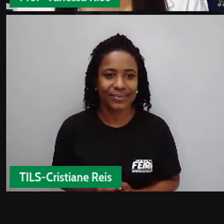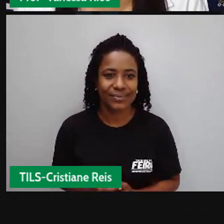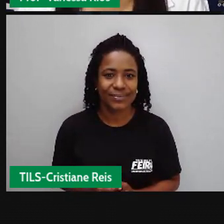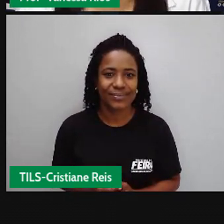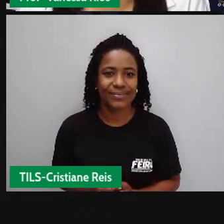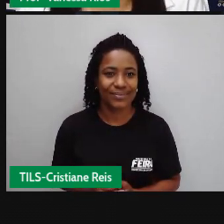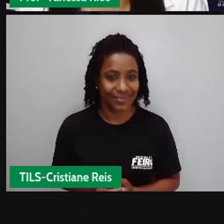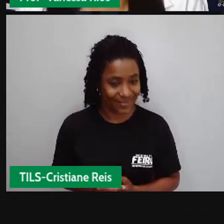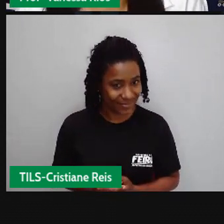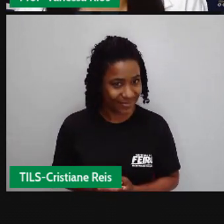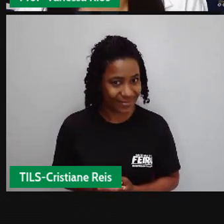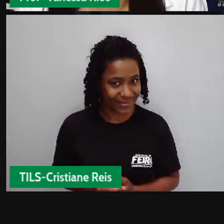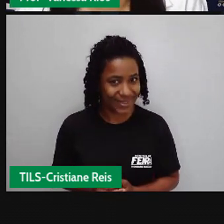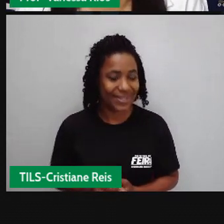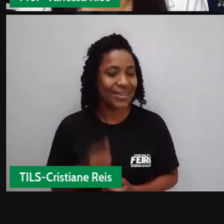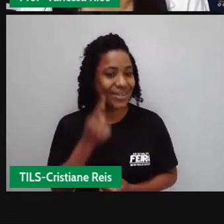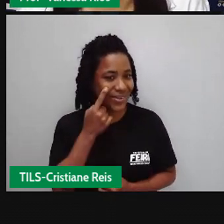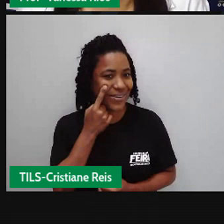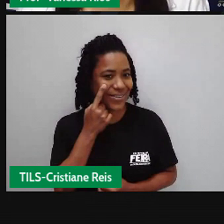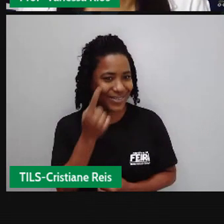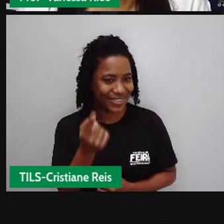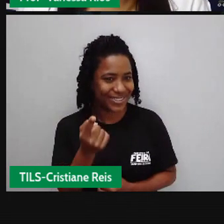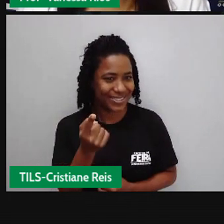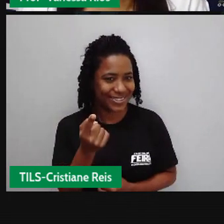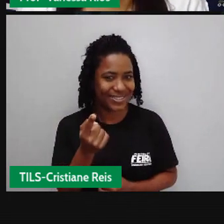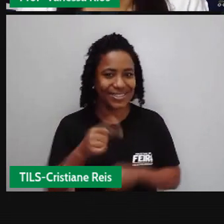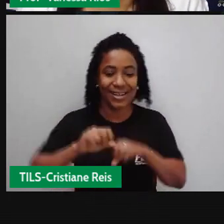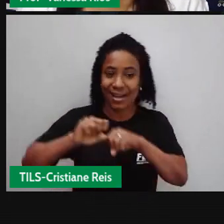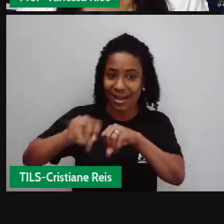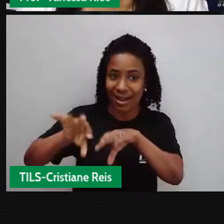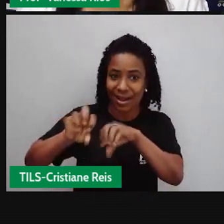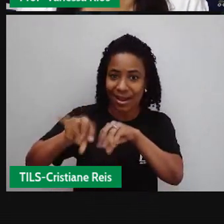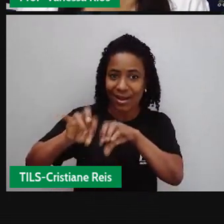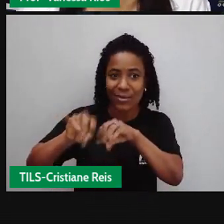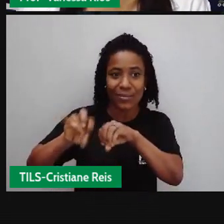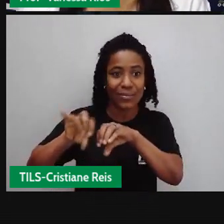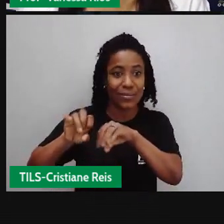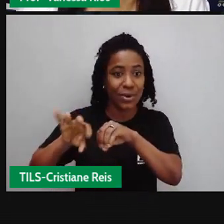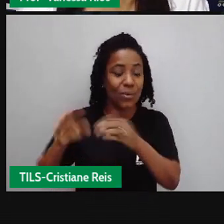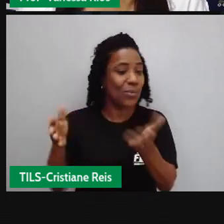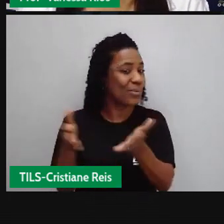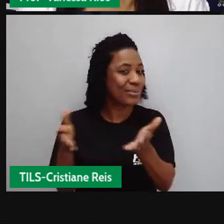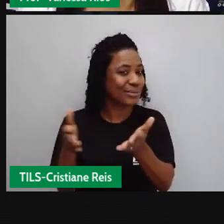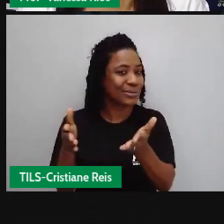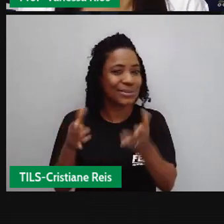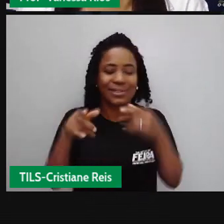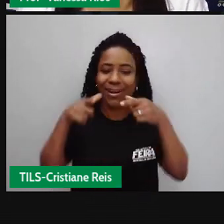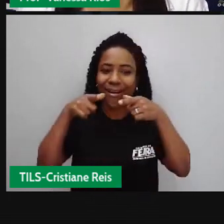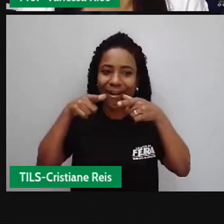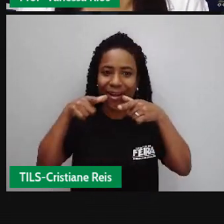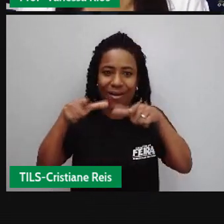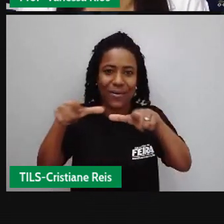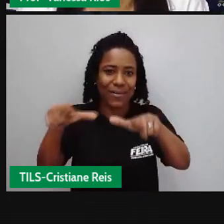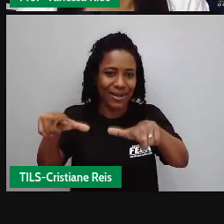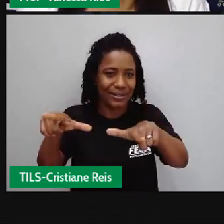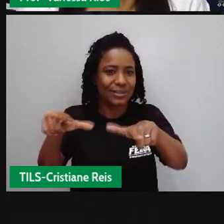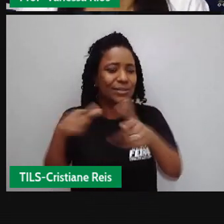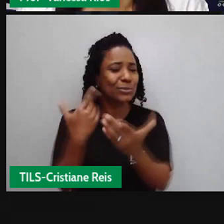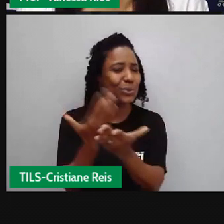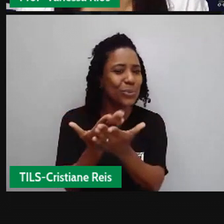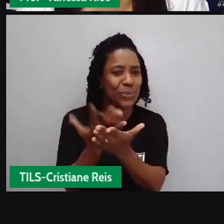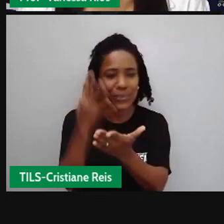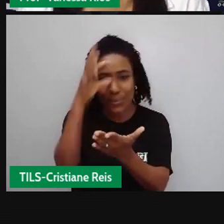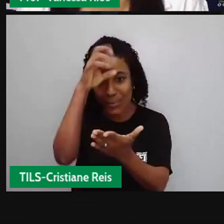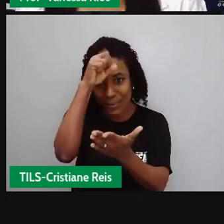Olha, como a Pro já falou, a nossa aula é de linguagens. E aí, nessa aula de linguagens, nós vamos estudar